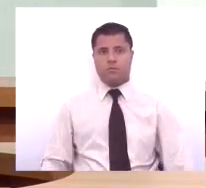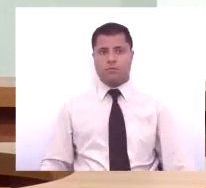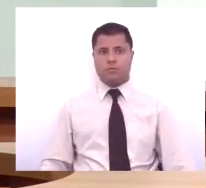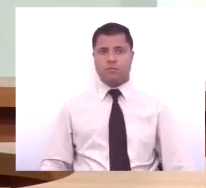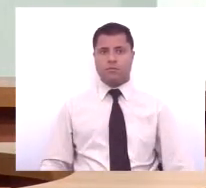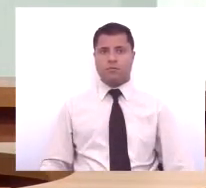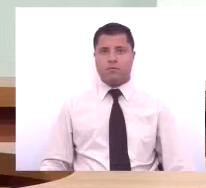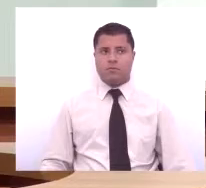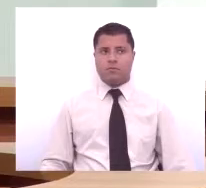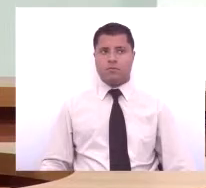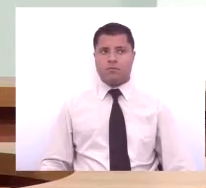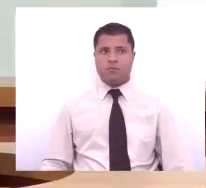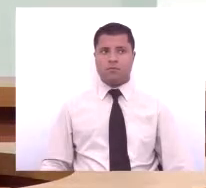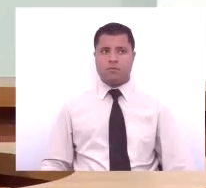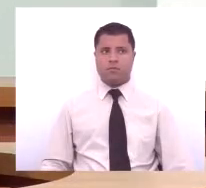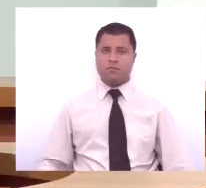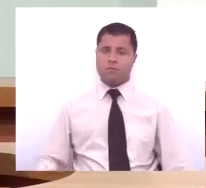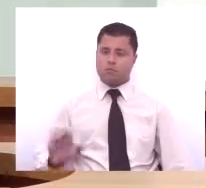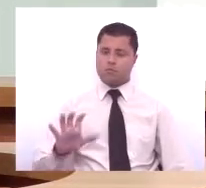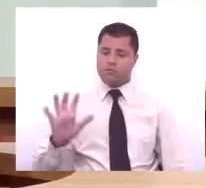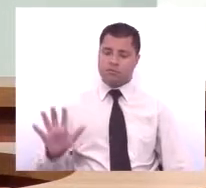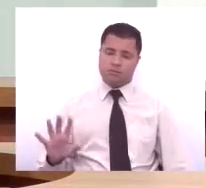a nível estado